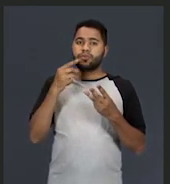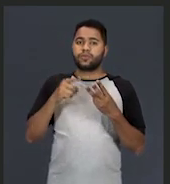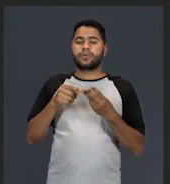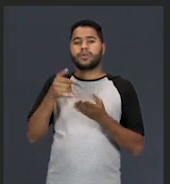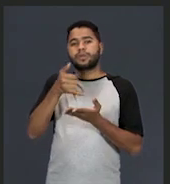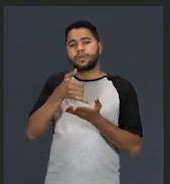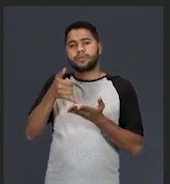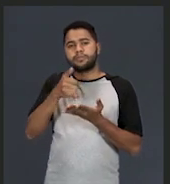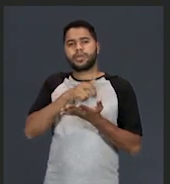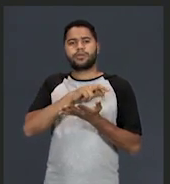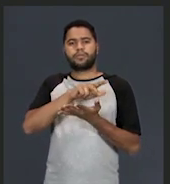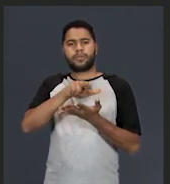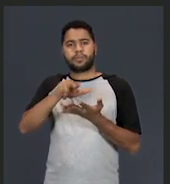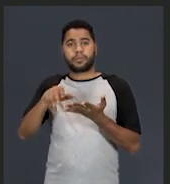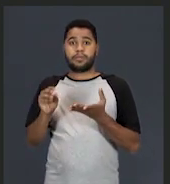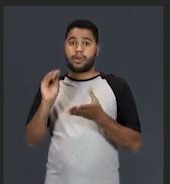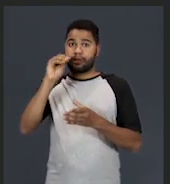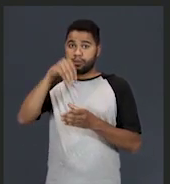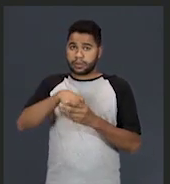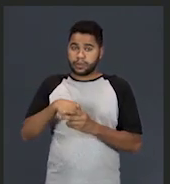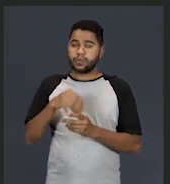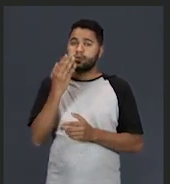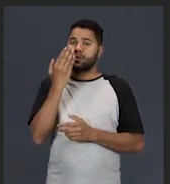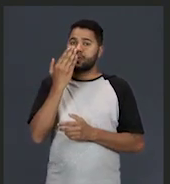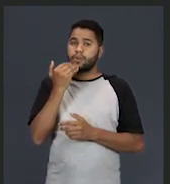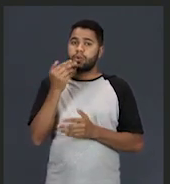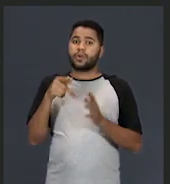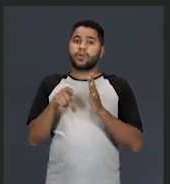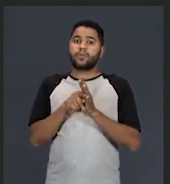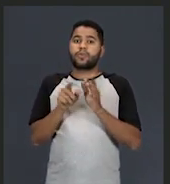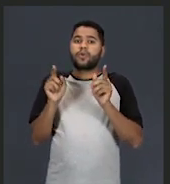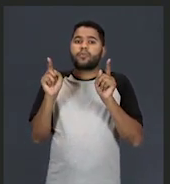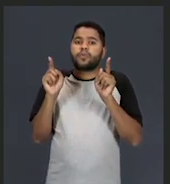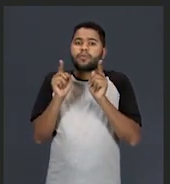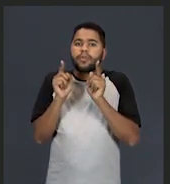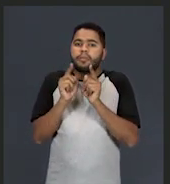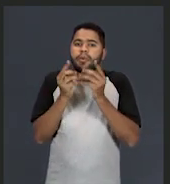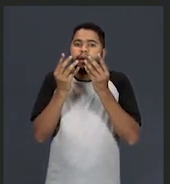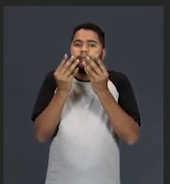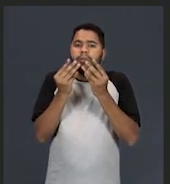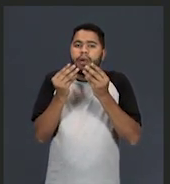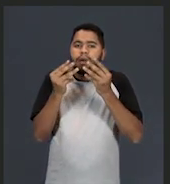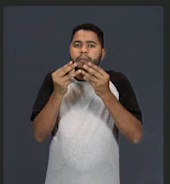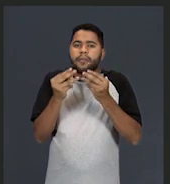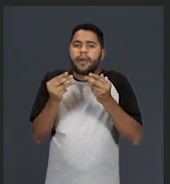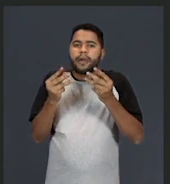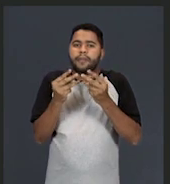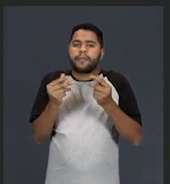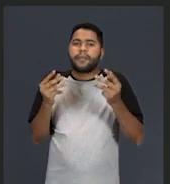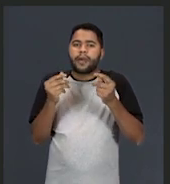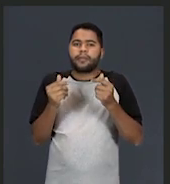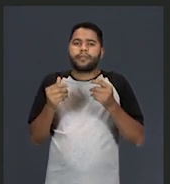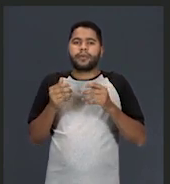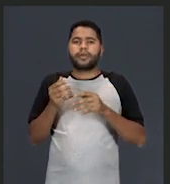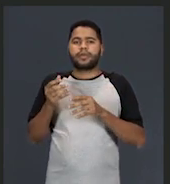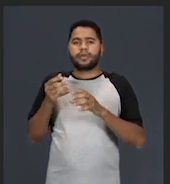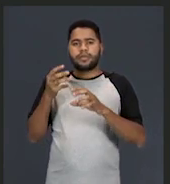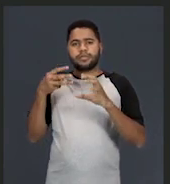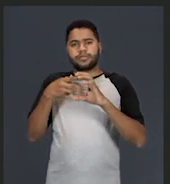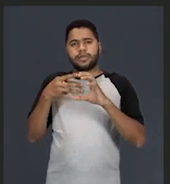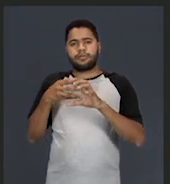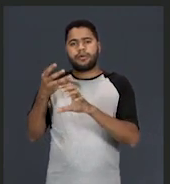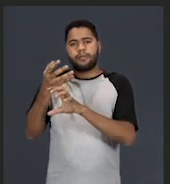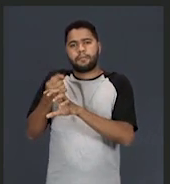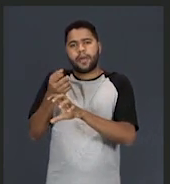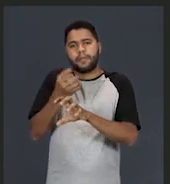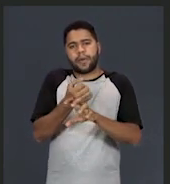proteínas contidos nos alimentos, em compostos menores e mais simples, capazes de serem assimilados. Então, eu